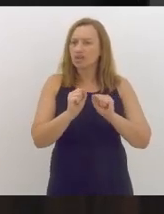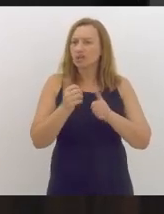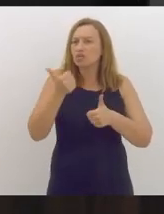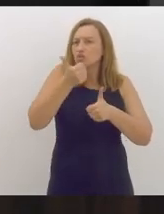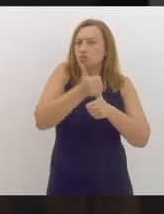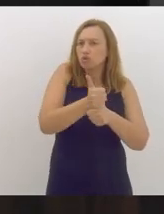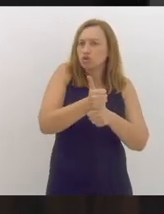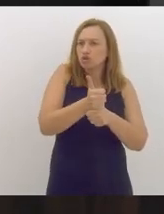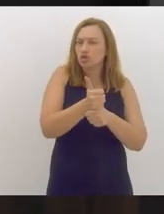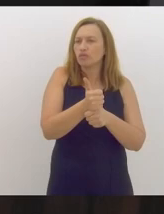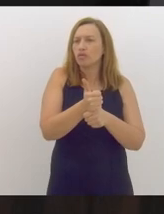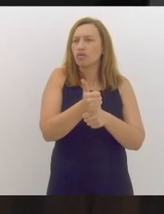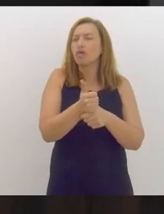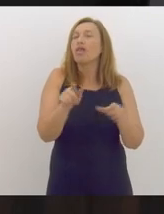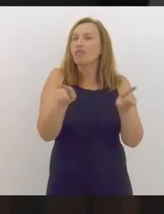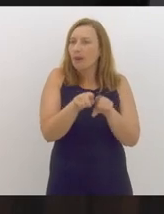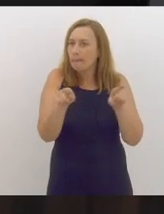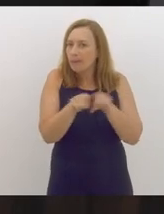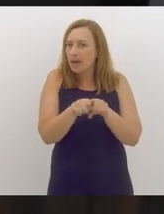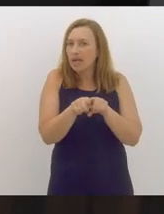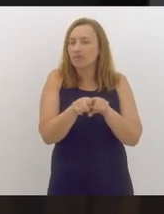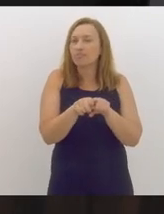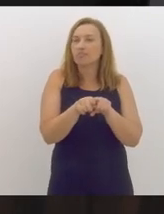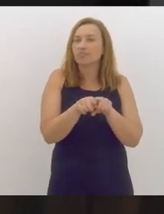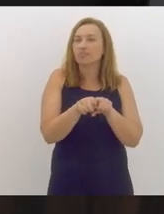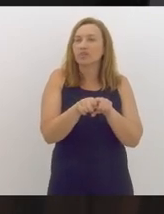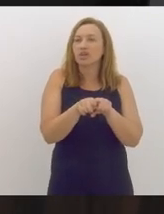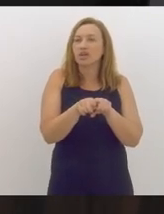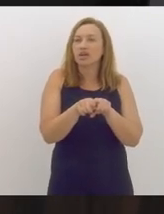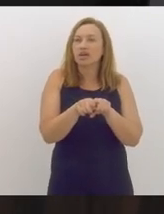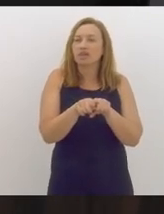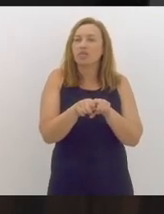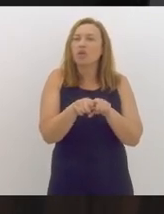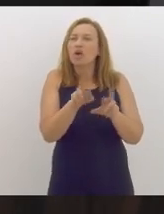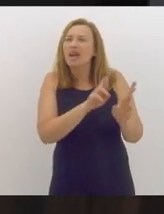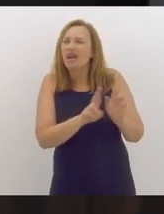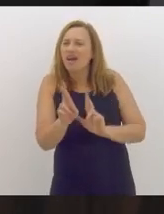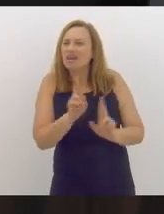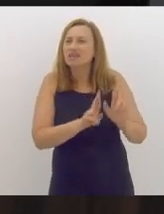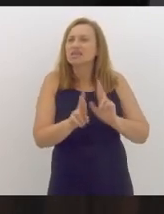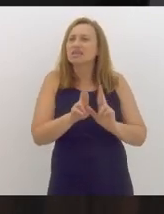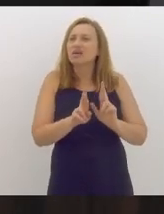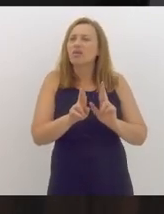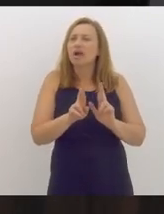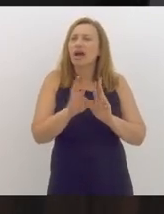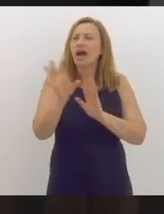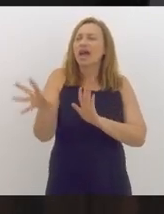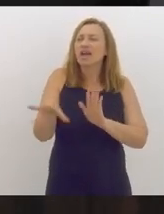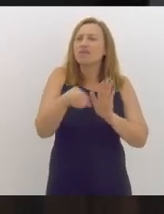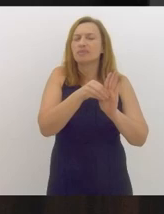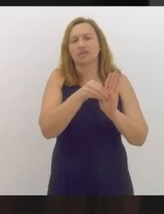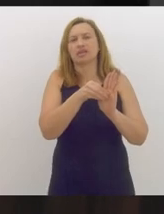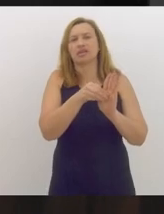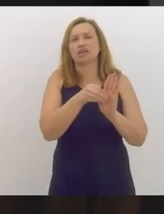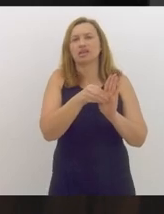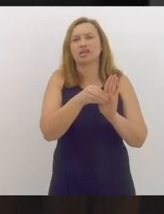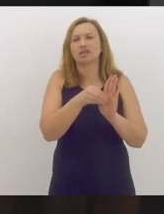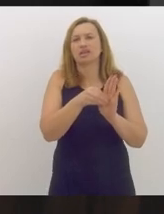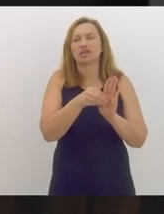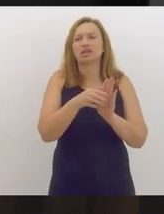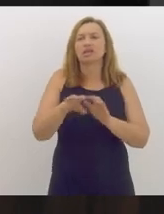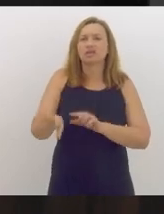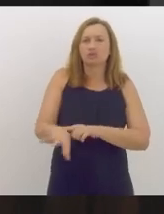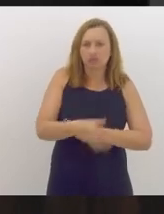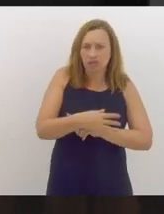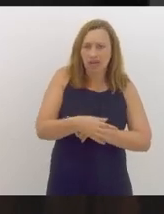substitutivo, também, muito baixo, em relação à ementa, falar dos táxis,